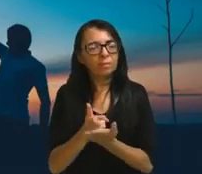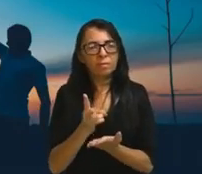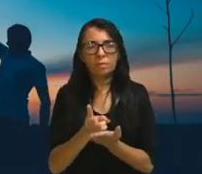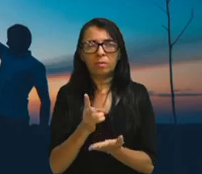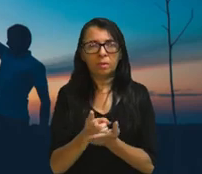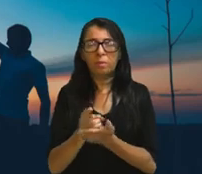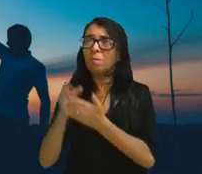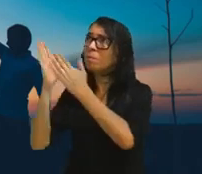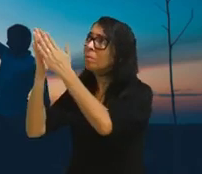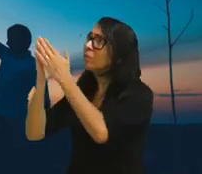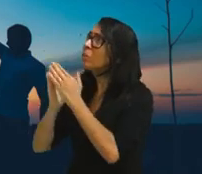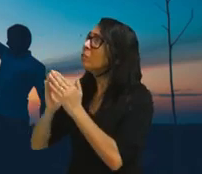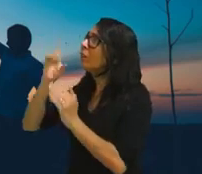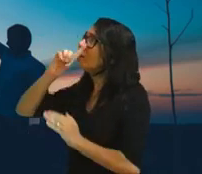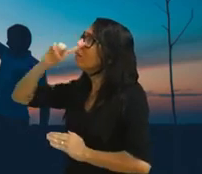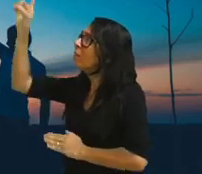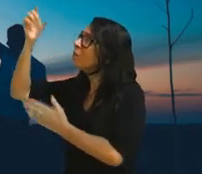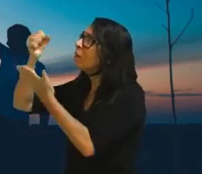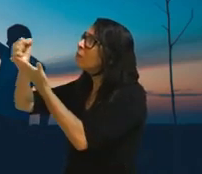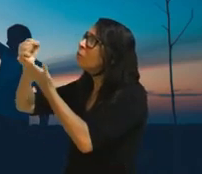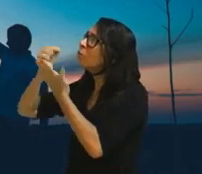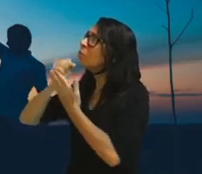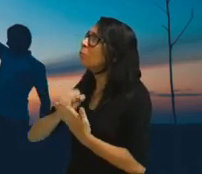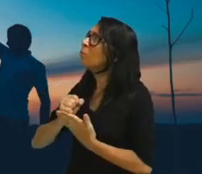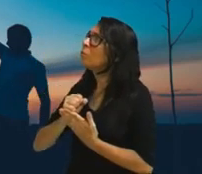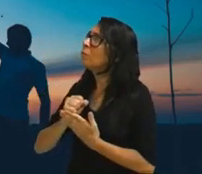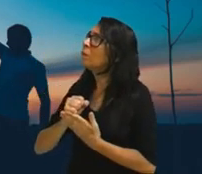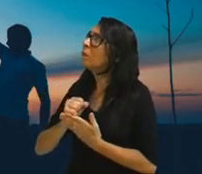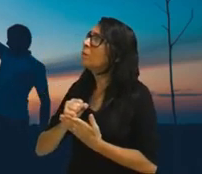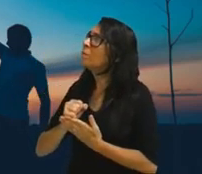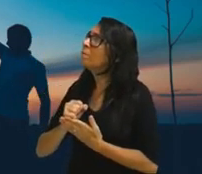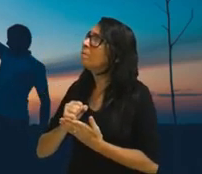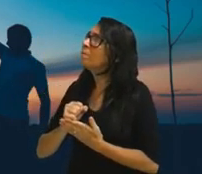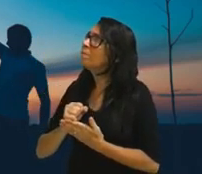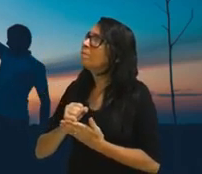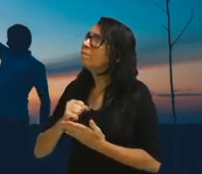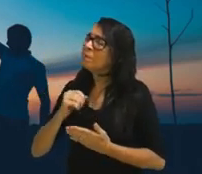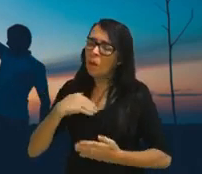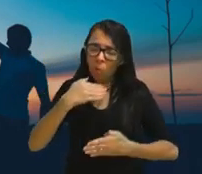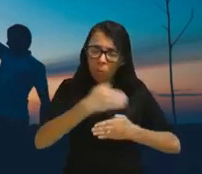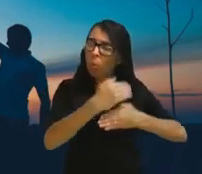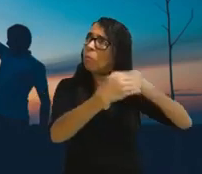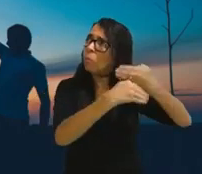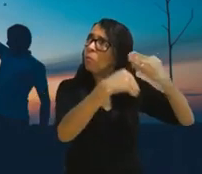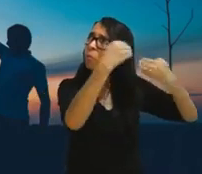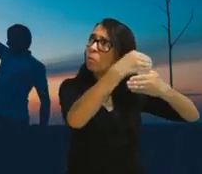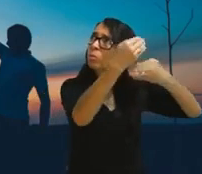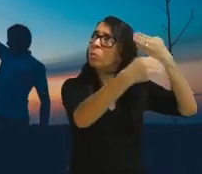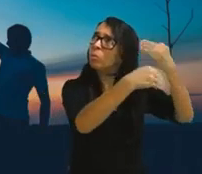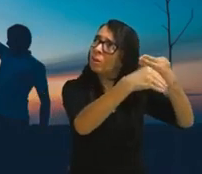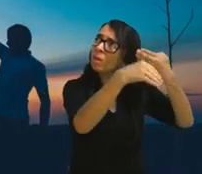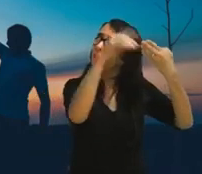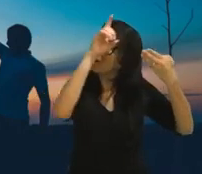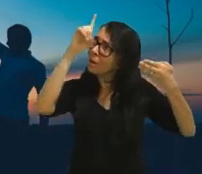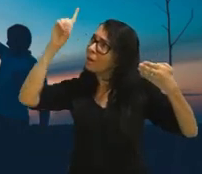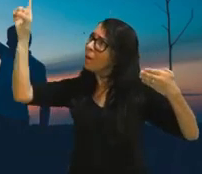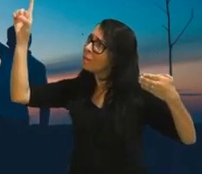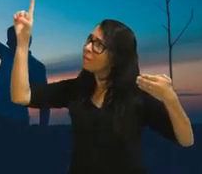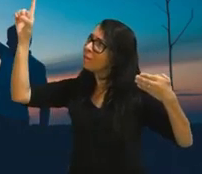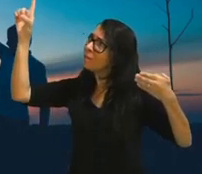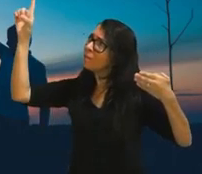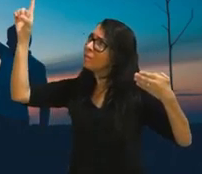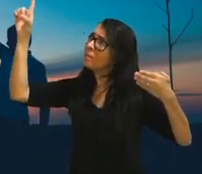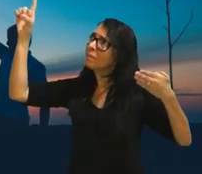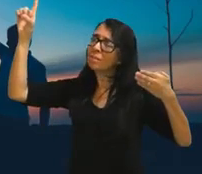através, não estou falando com violência de arma, mas sim verbalmente. Pessoas que ao invés de cuidar